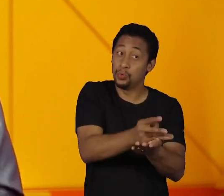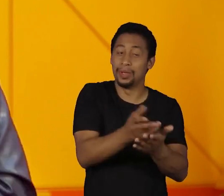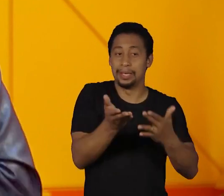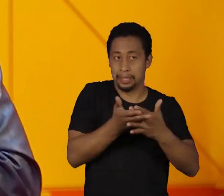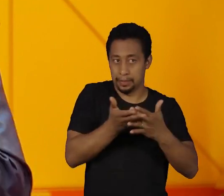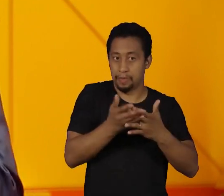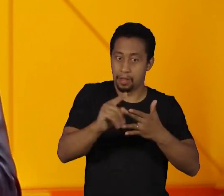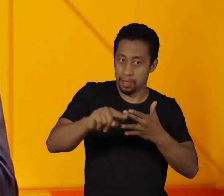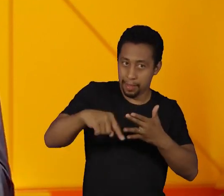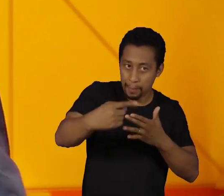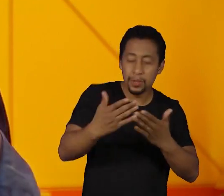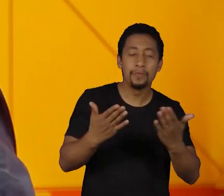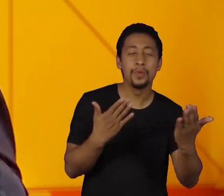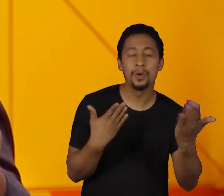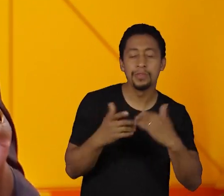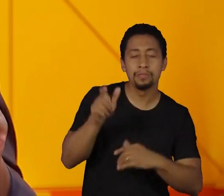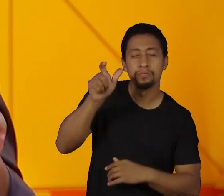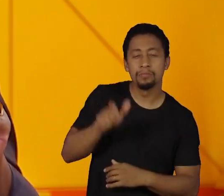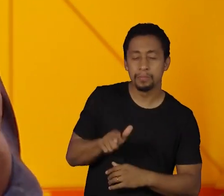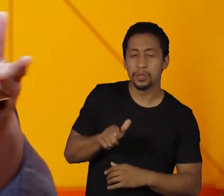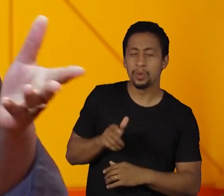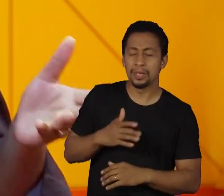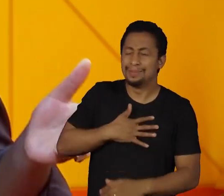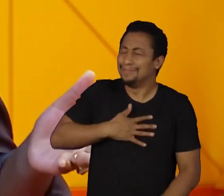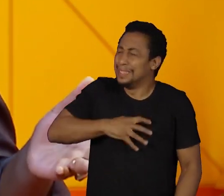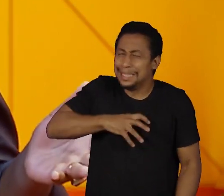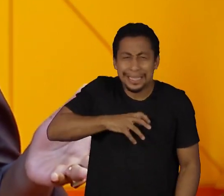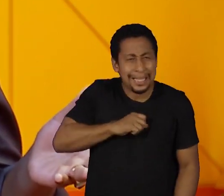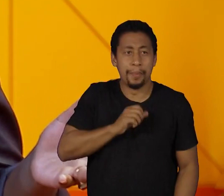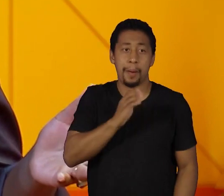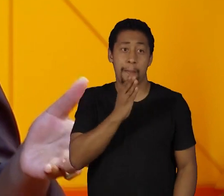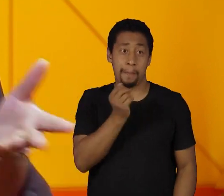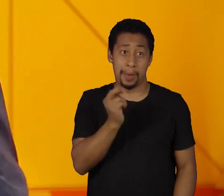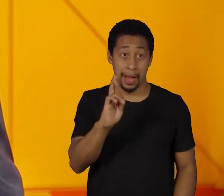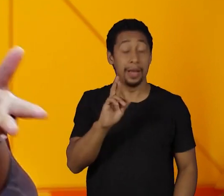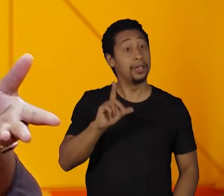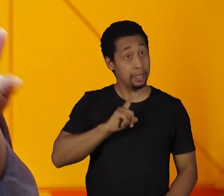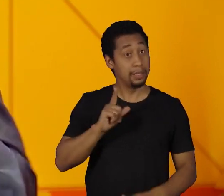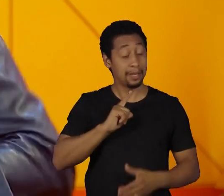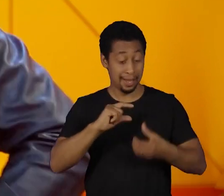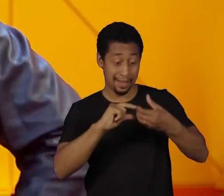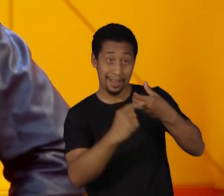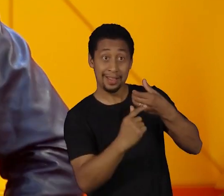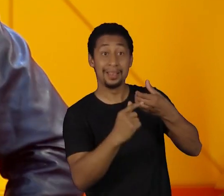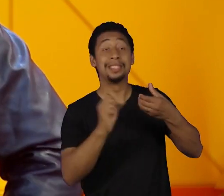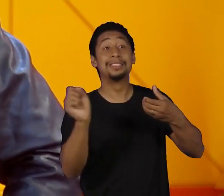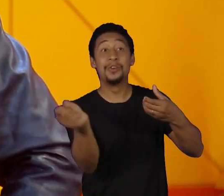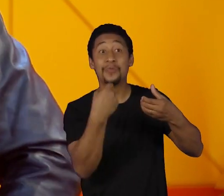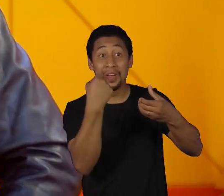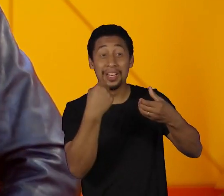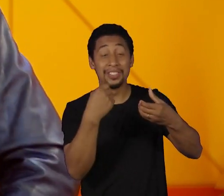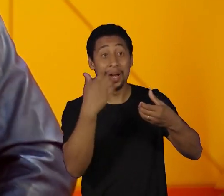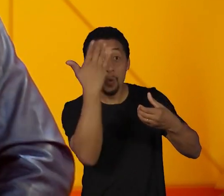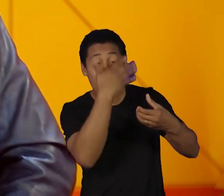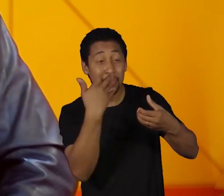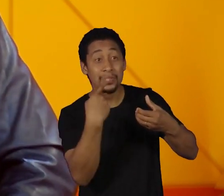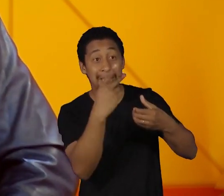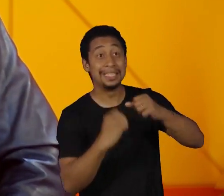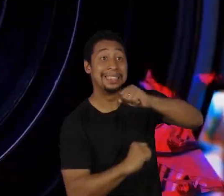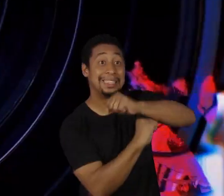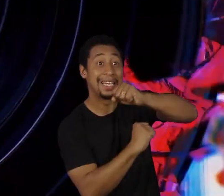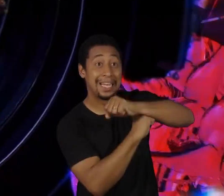gente vai conversar com um cara que gosta tanto de bar, que tem até uma cerveja com a cara dele. Tiaguinho, no Estação